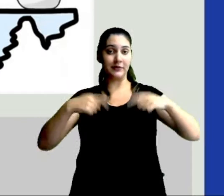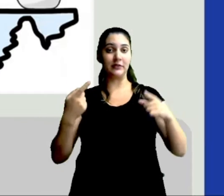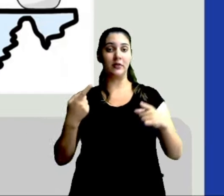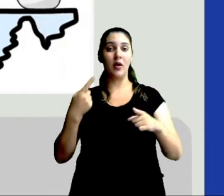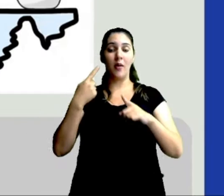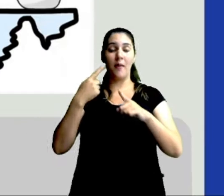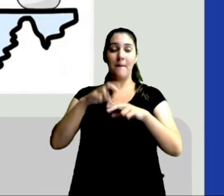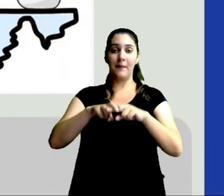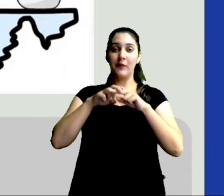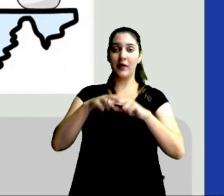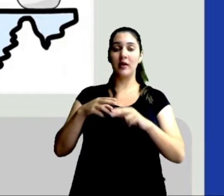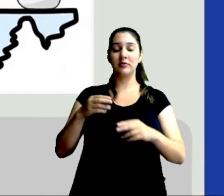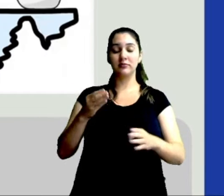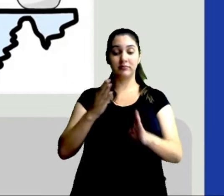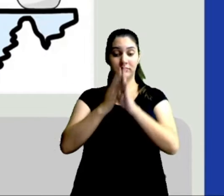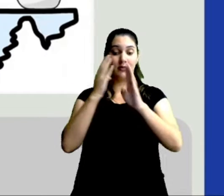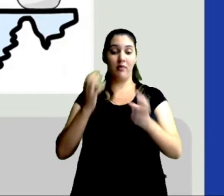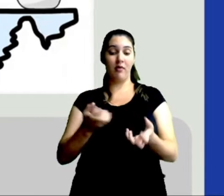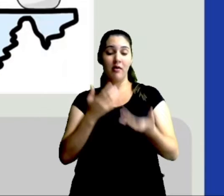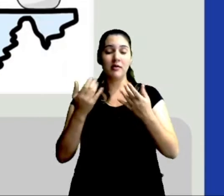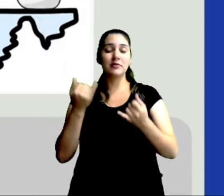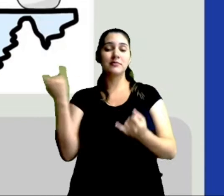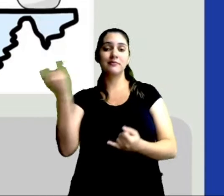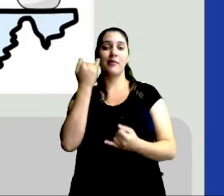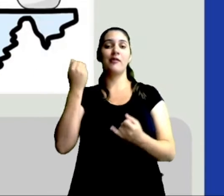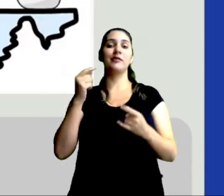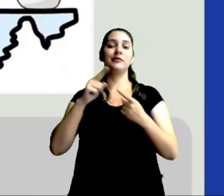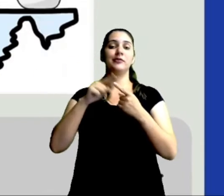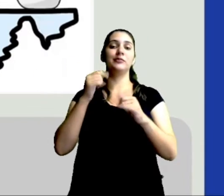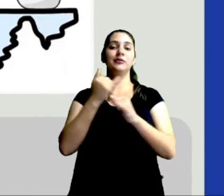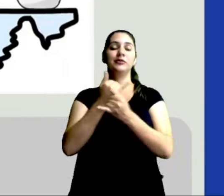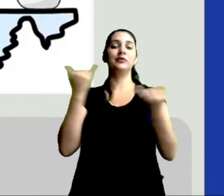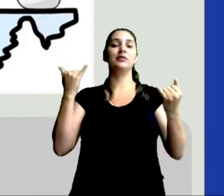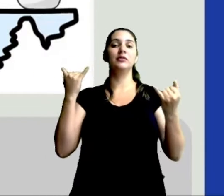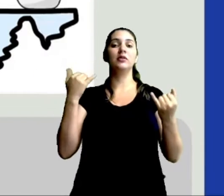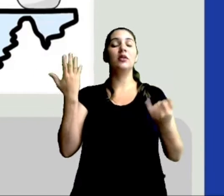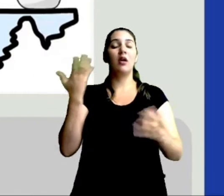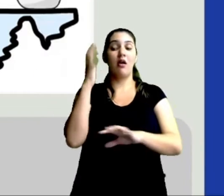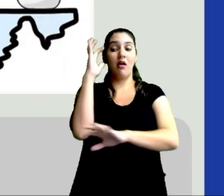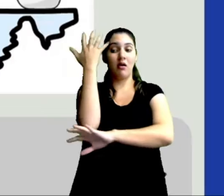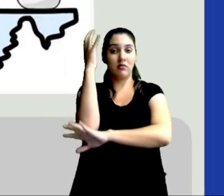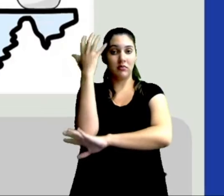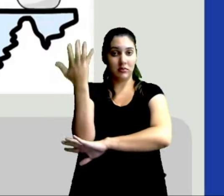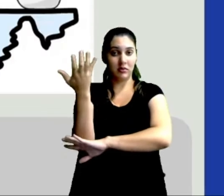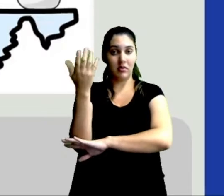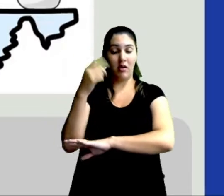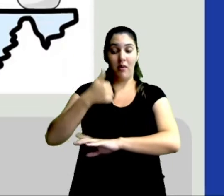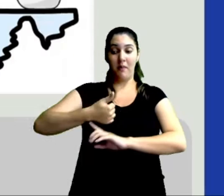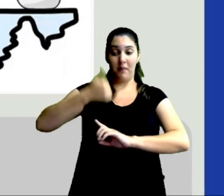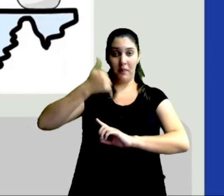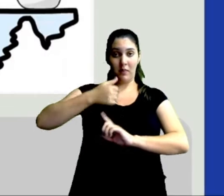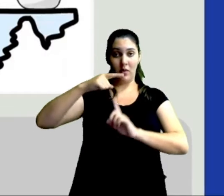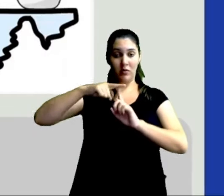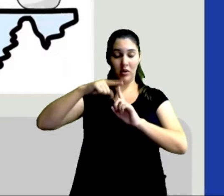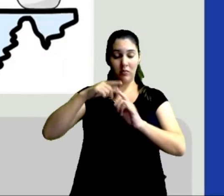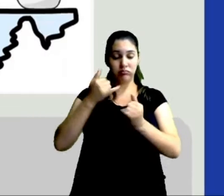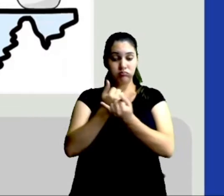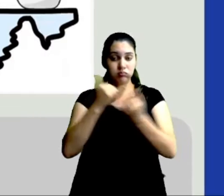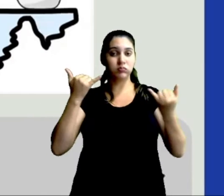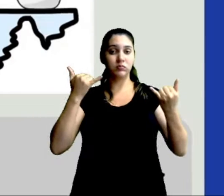à descoberta dessa importante fonte de energia, Então a lenha, ela constitui-se, na primeira fonte de